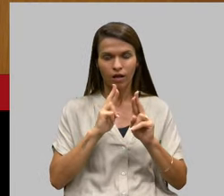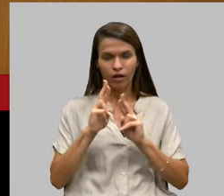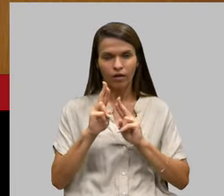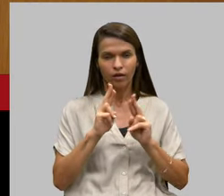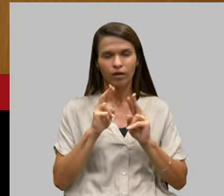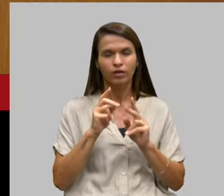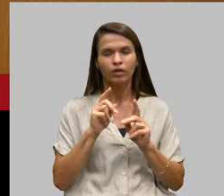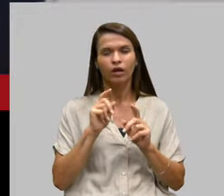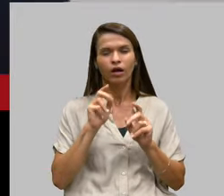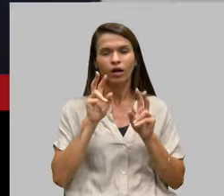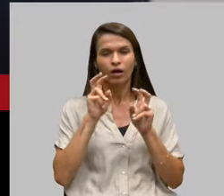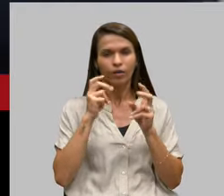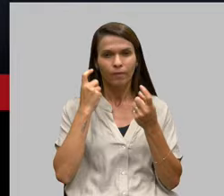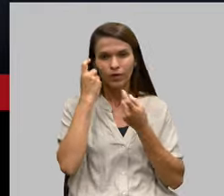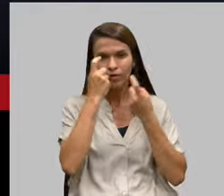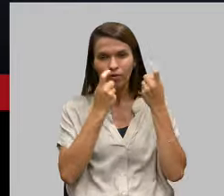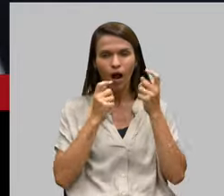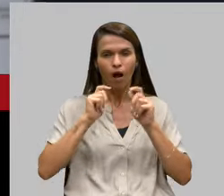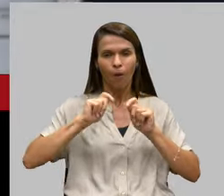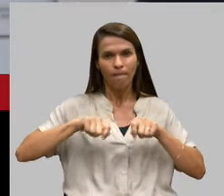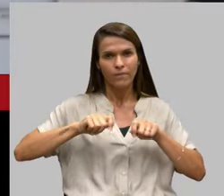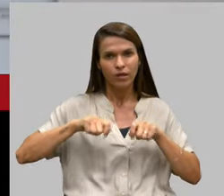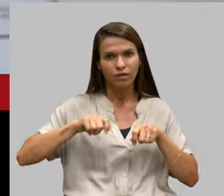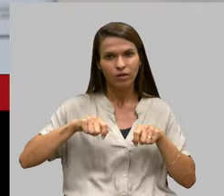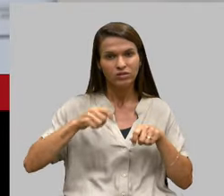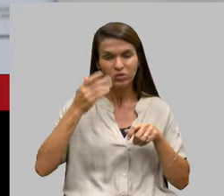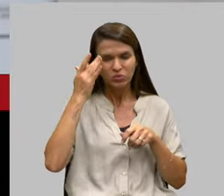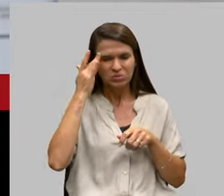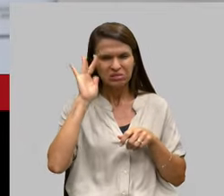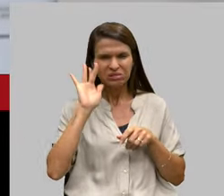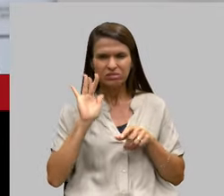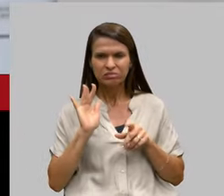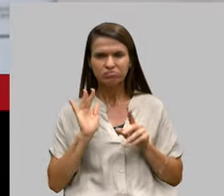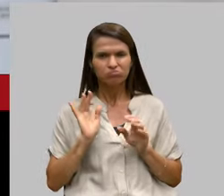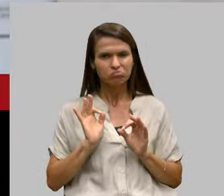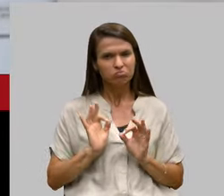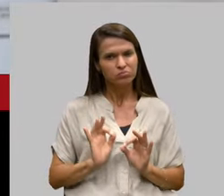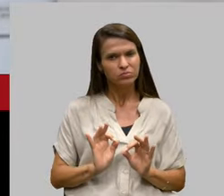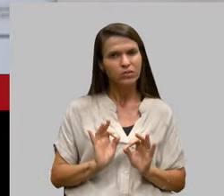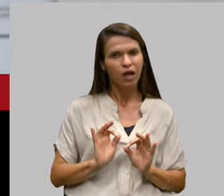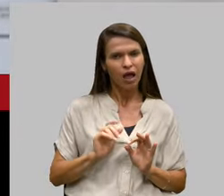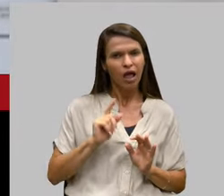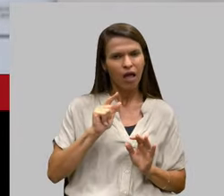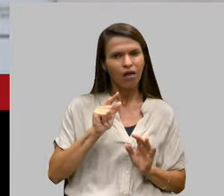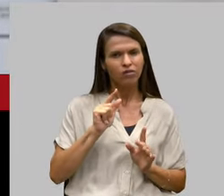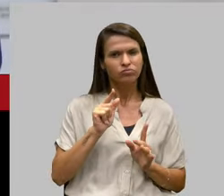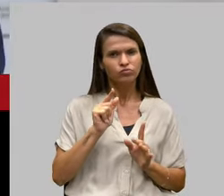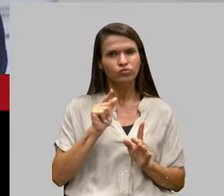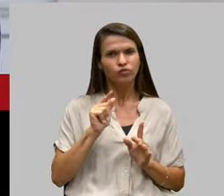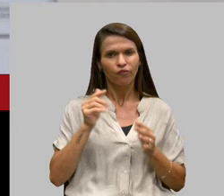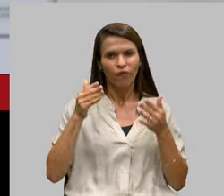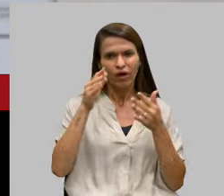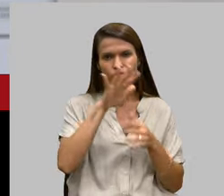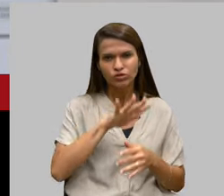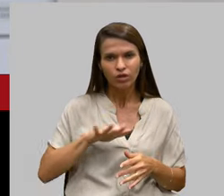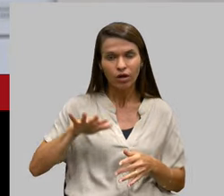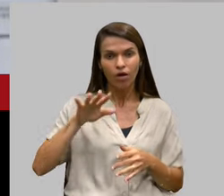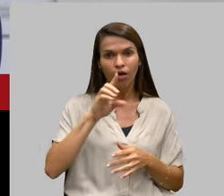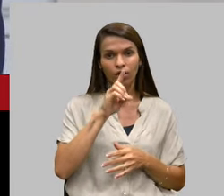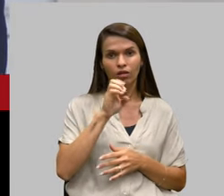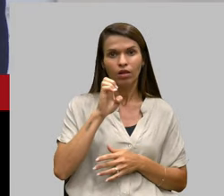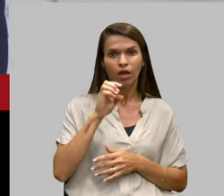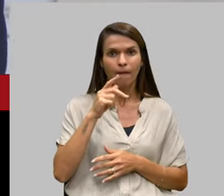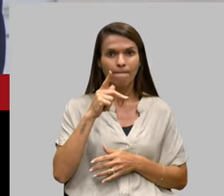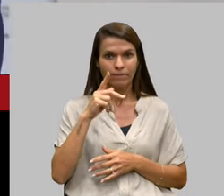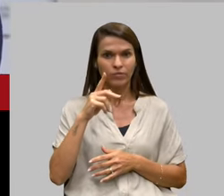preocupação quanto à competência Não entendi bem é é mais o parâmetro geral não a PEC 38 ela mitiga